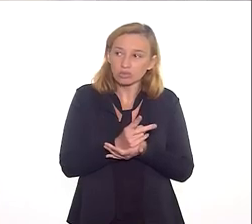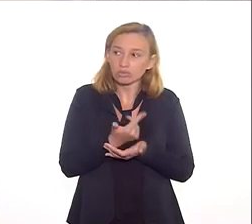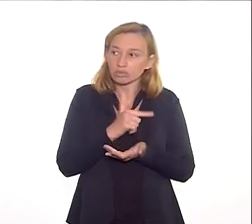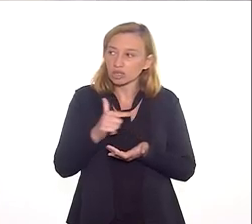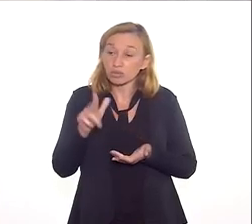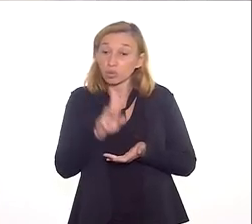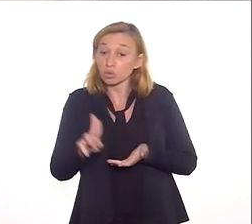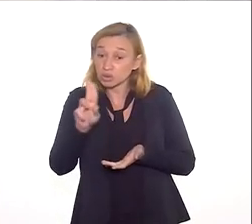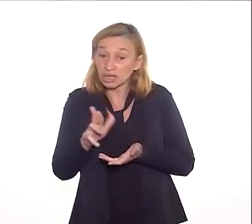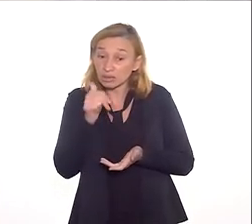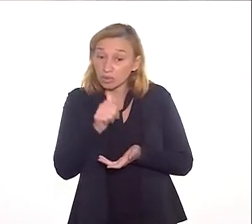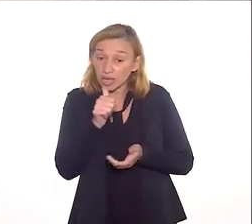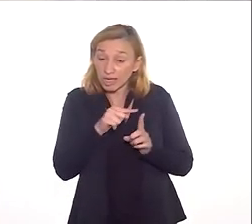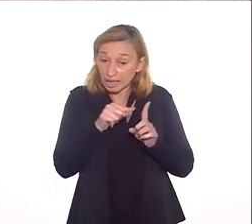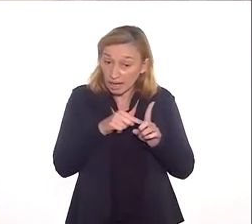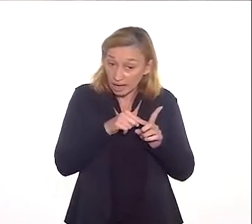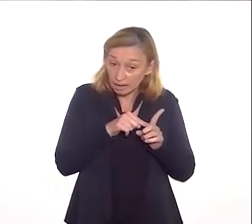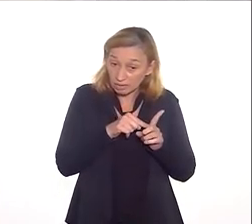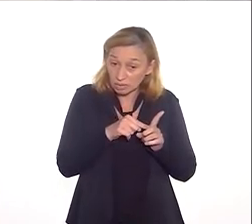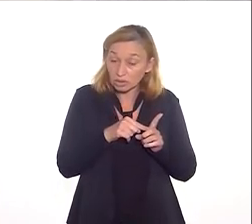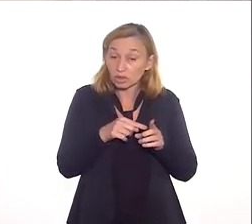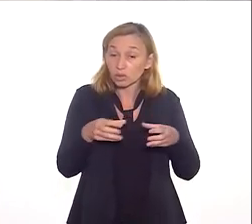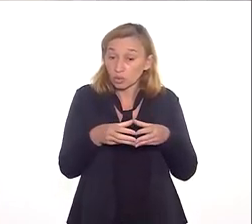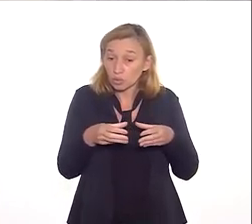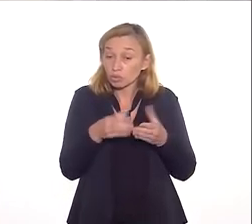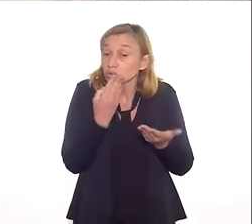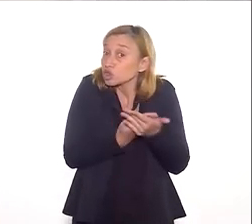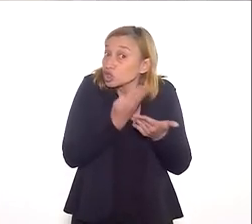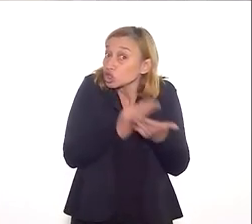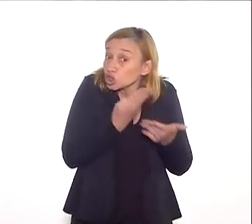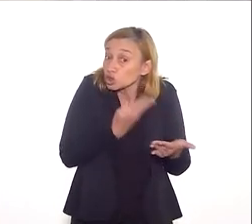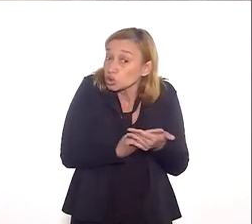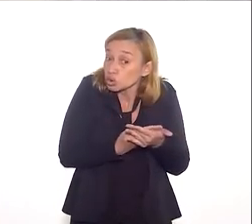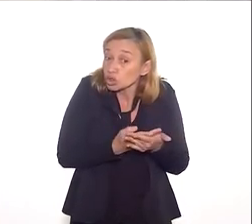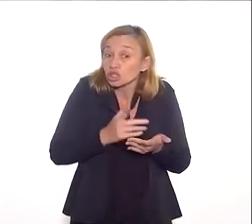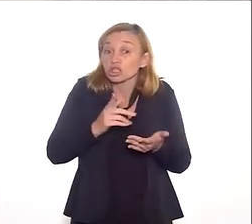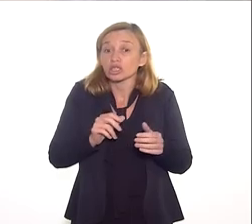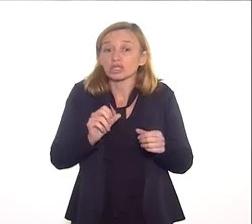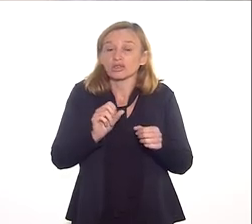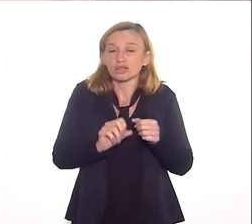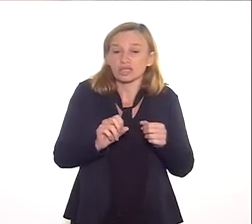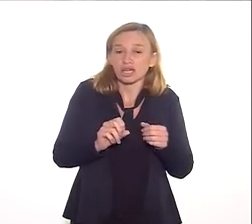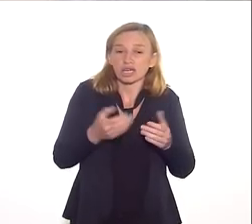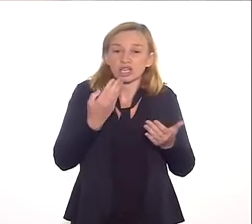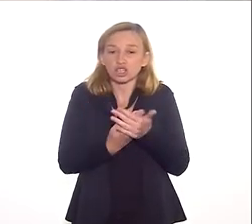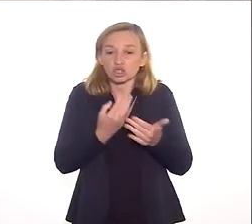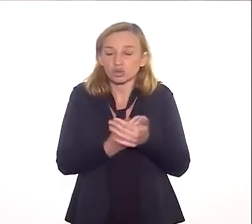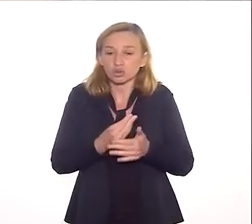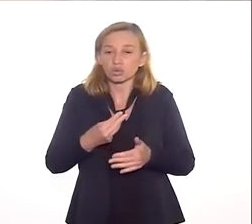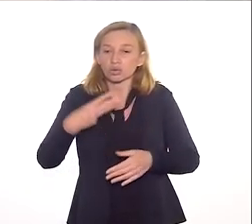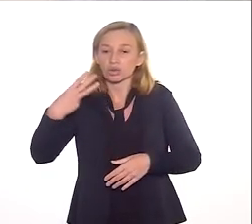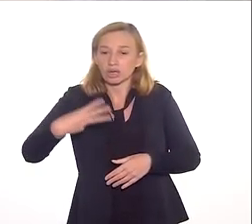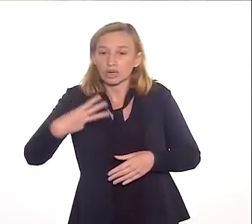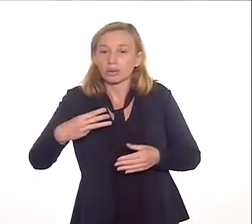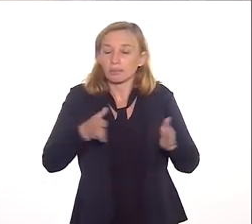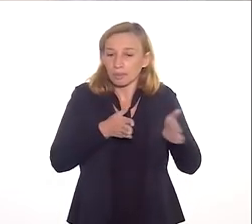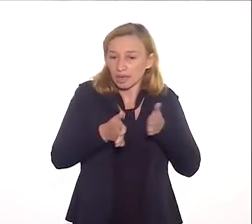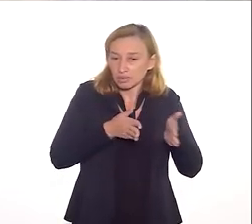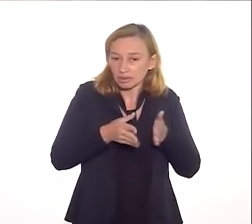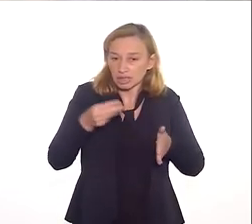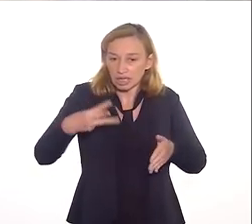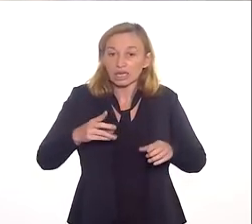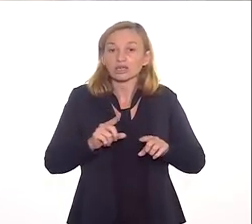não tenhamos usado as gestantes como parte dos grupos de estudo quando foram feitos os estudos de fase 3 dessas